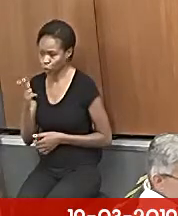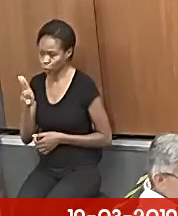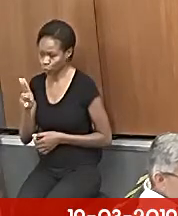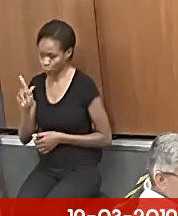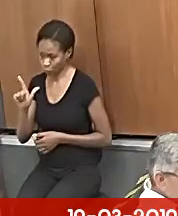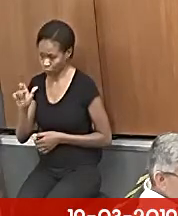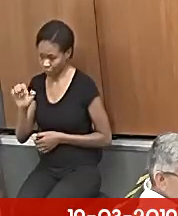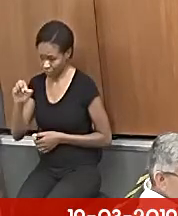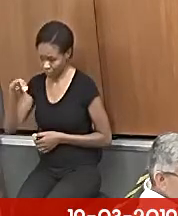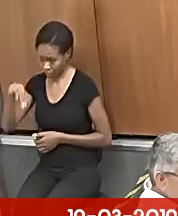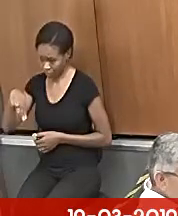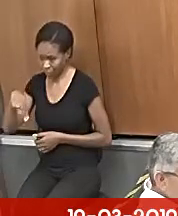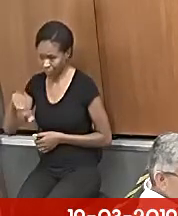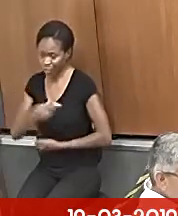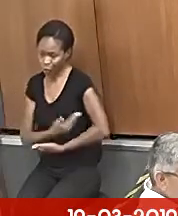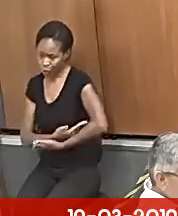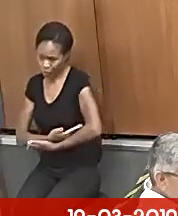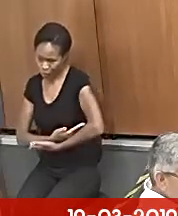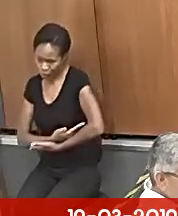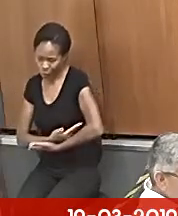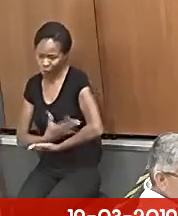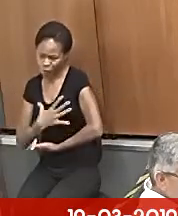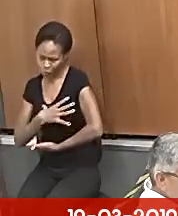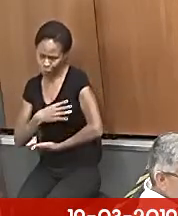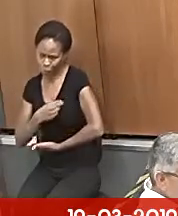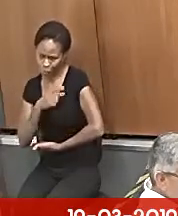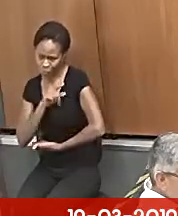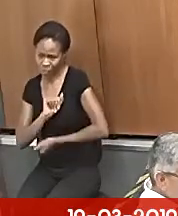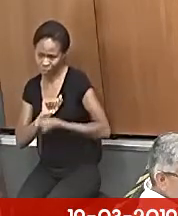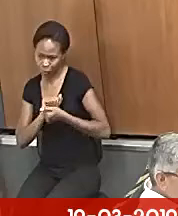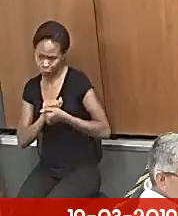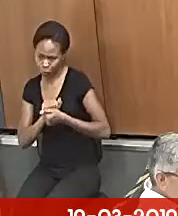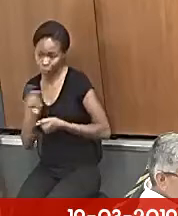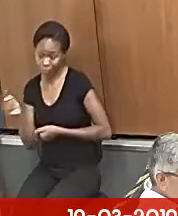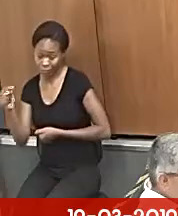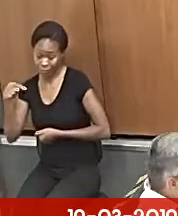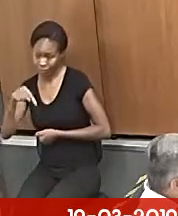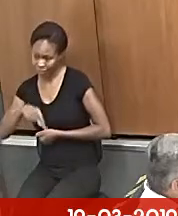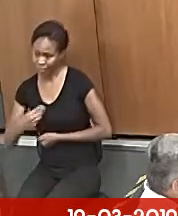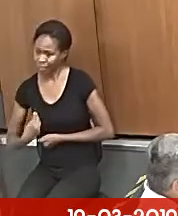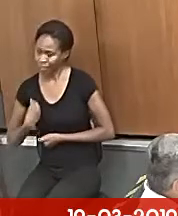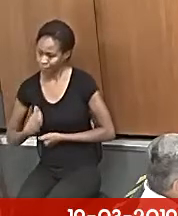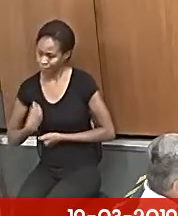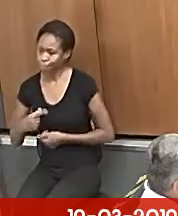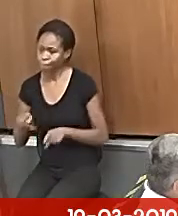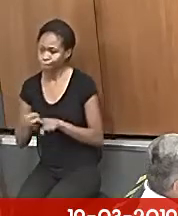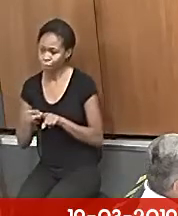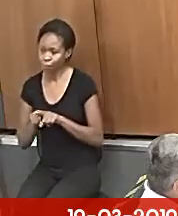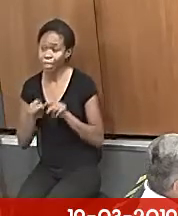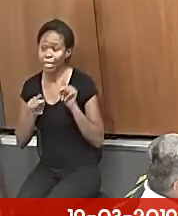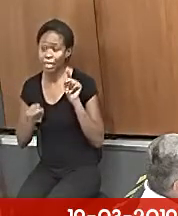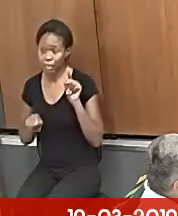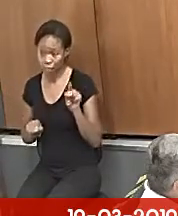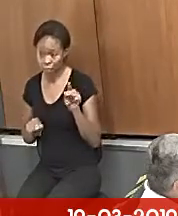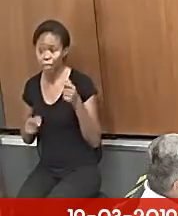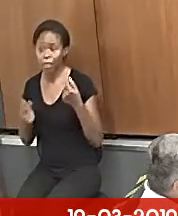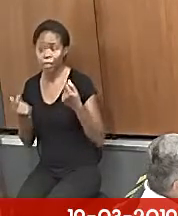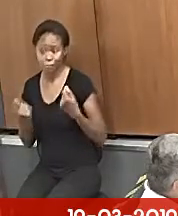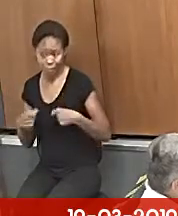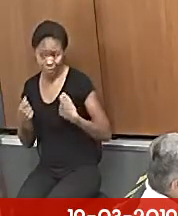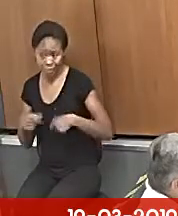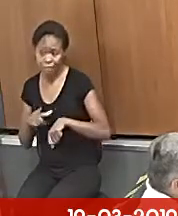quebra em silva de castro ela tá com criancinhas vêm participar e ela precisa assim como os outros